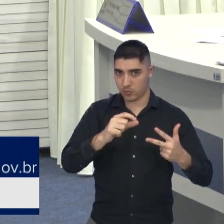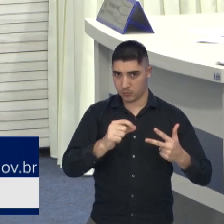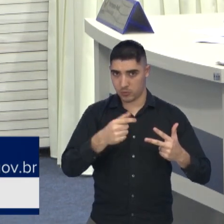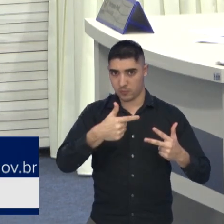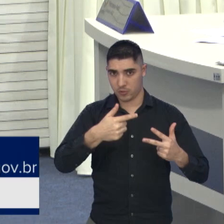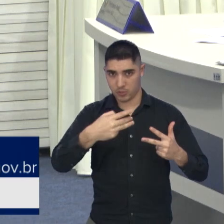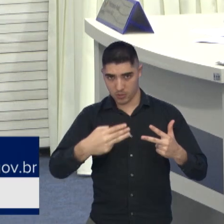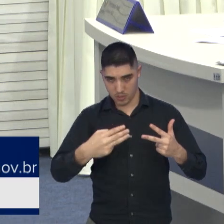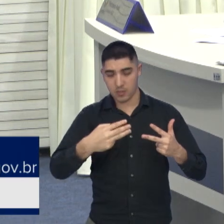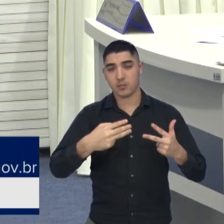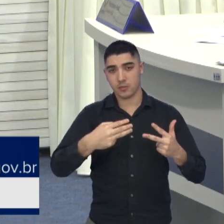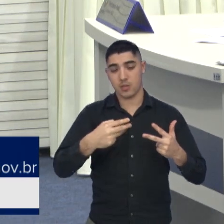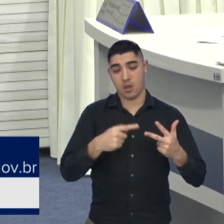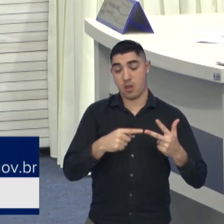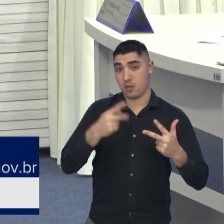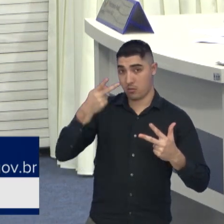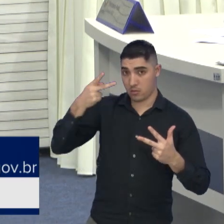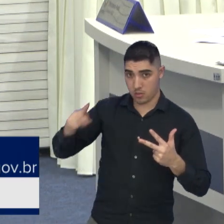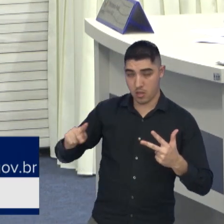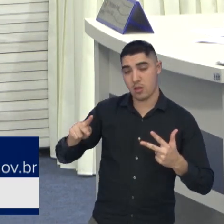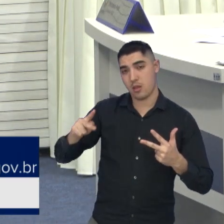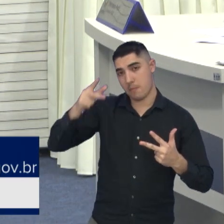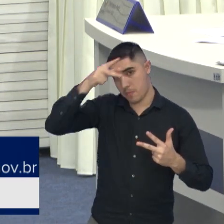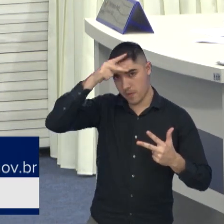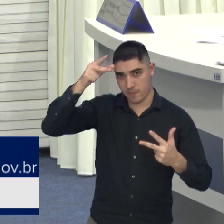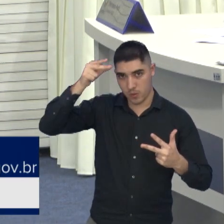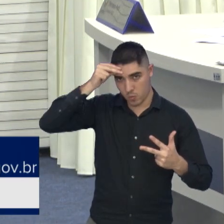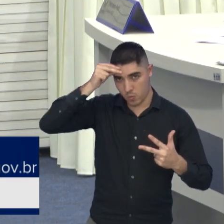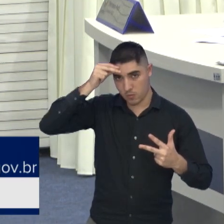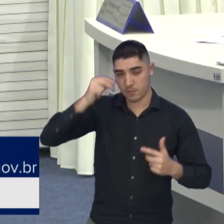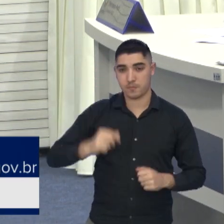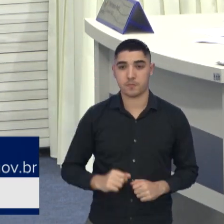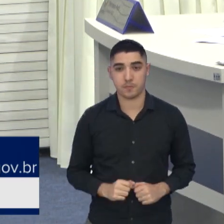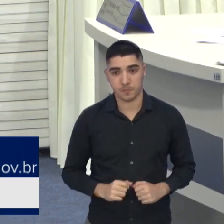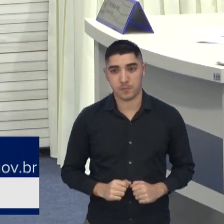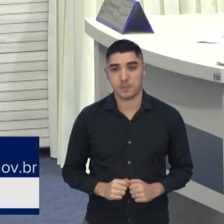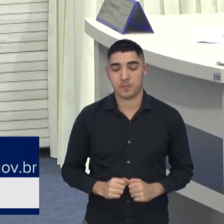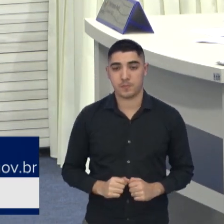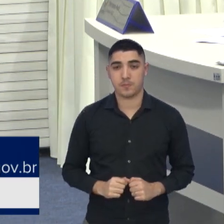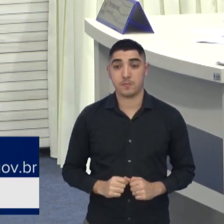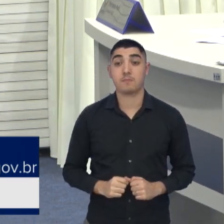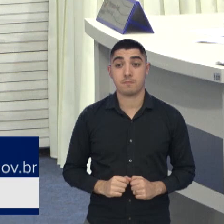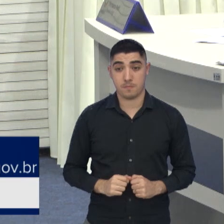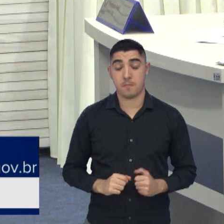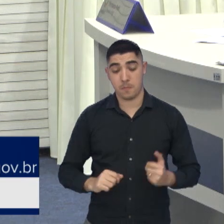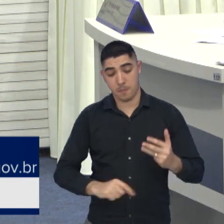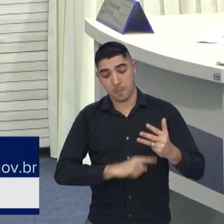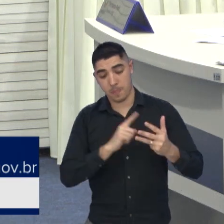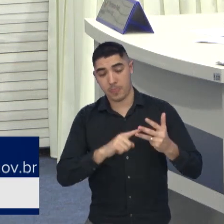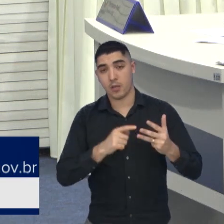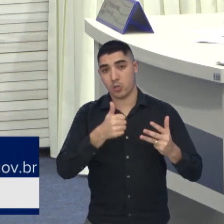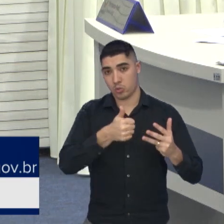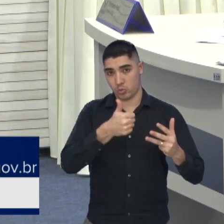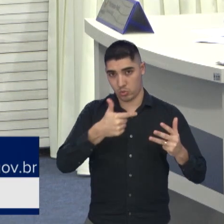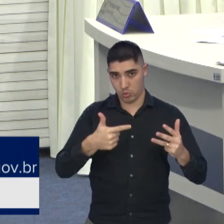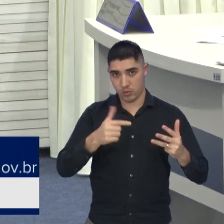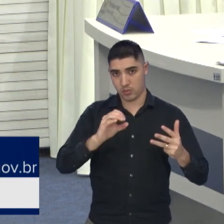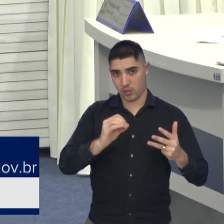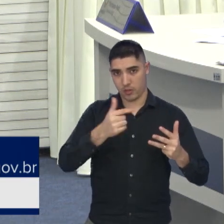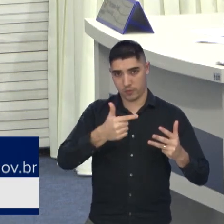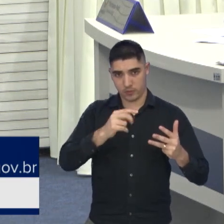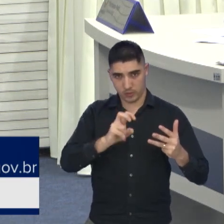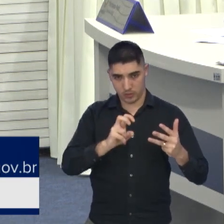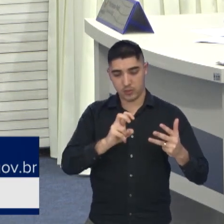12024/2023, de autoria do Poder Executivo. Processo